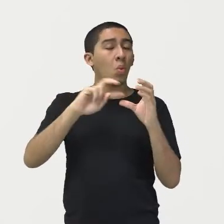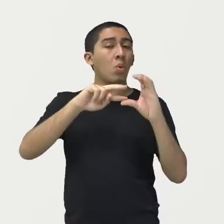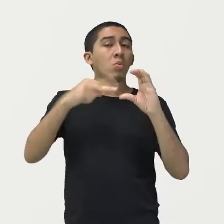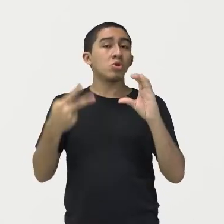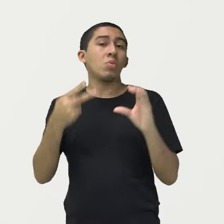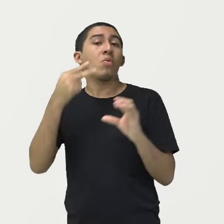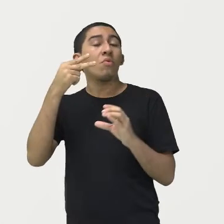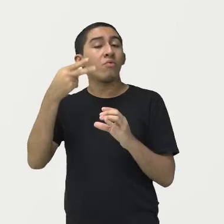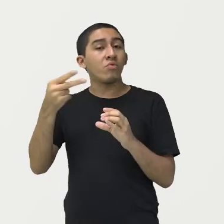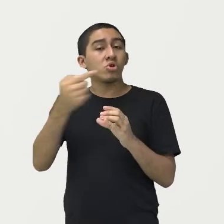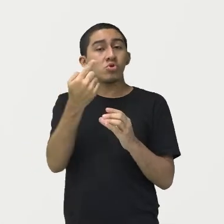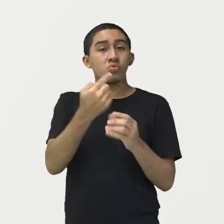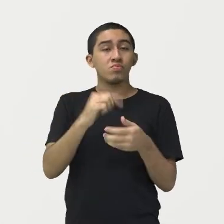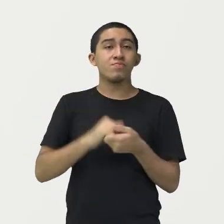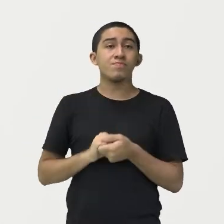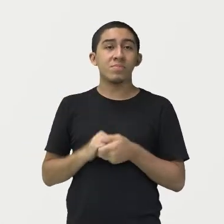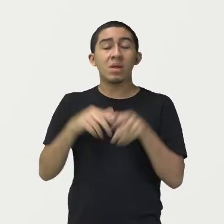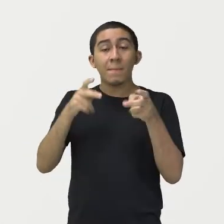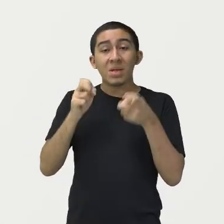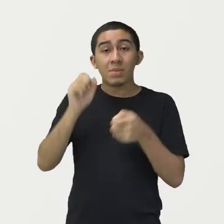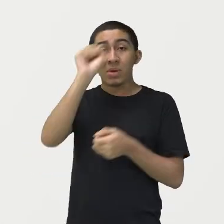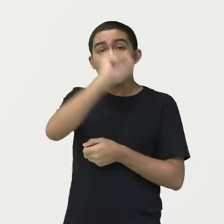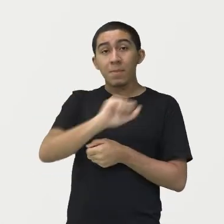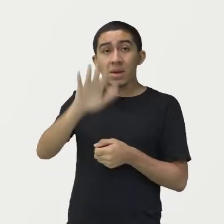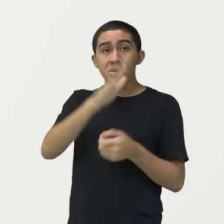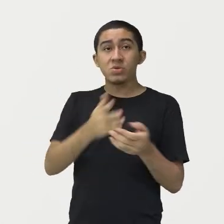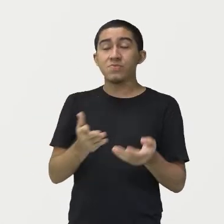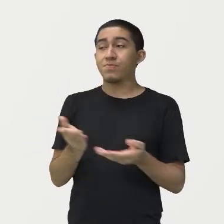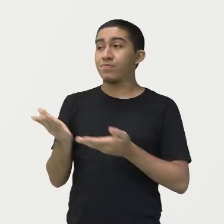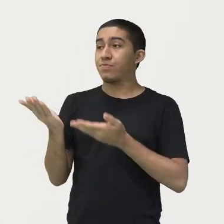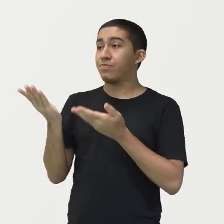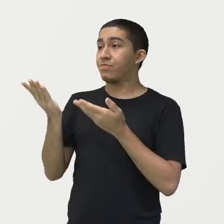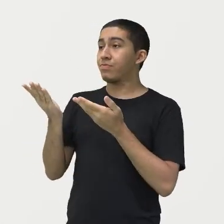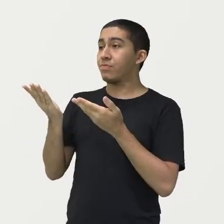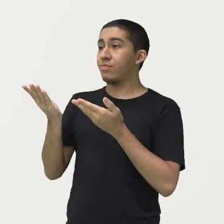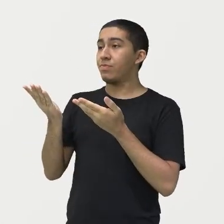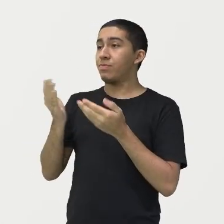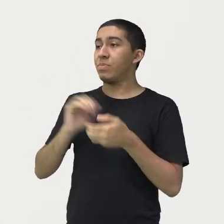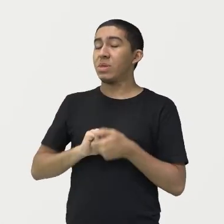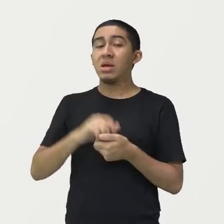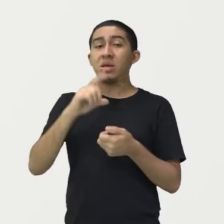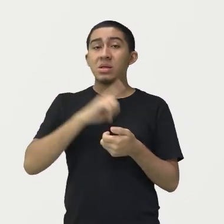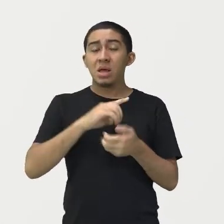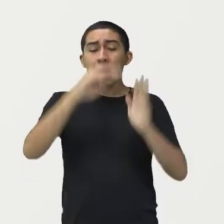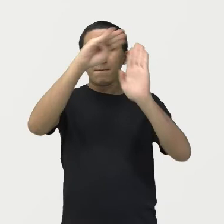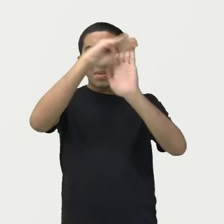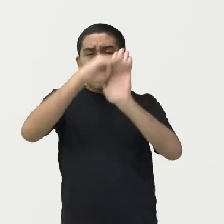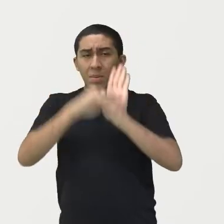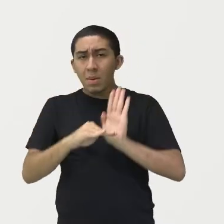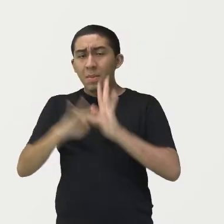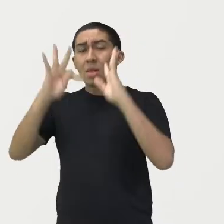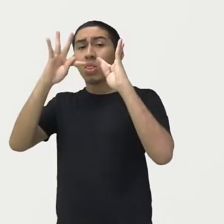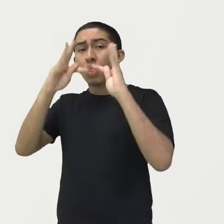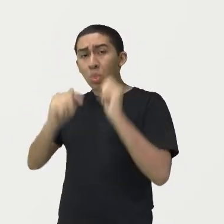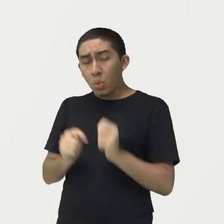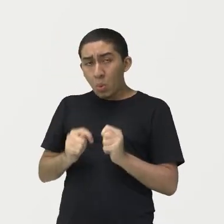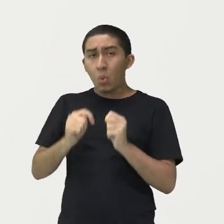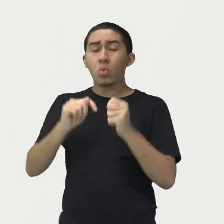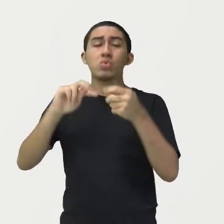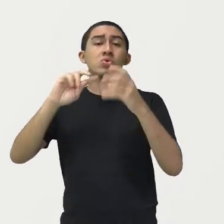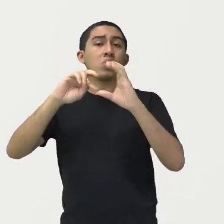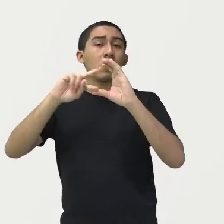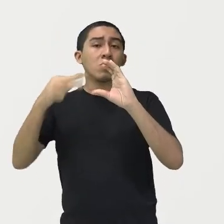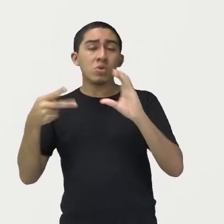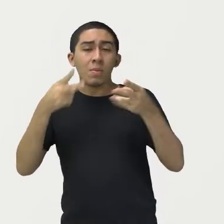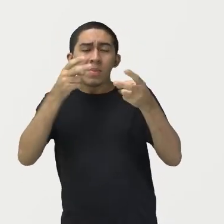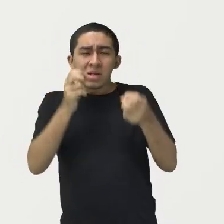o cariótipo do lado da imagem. Você tem todos os cromossomos. Reparem que lá no cromossomo